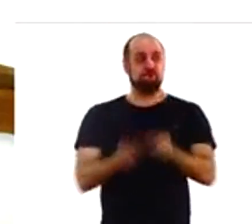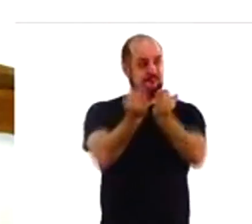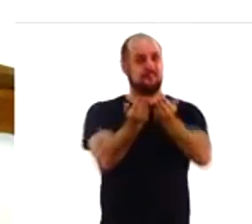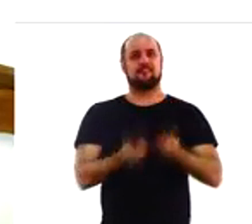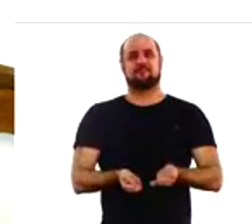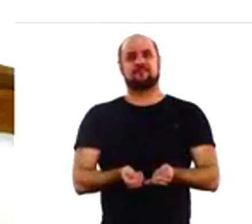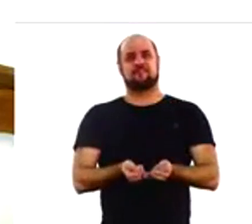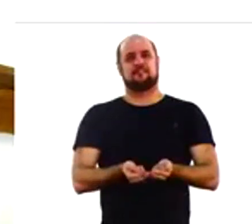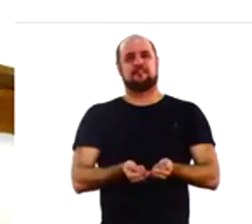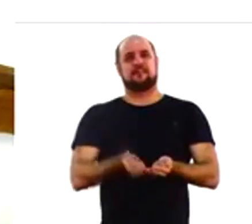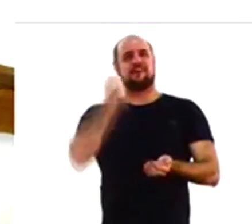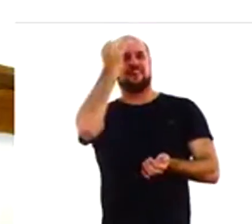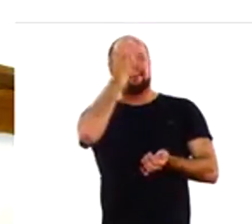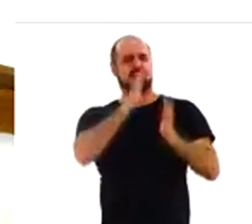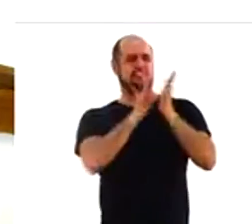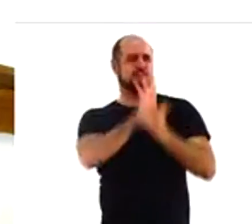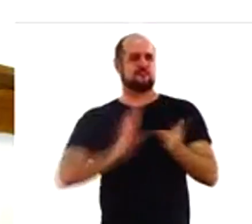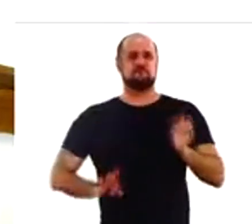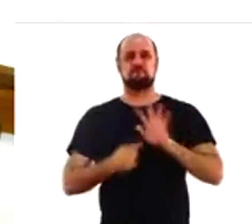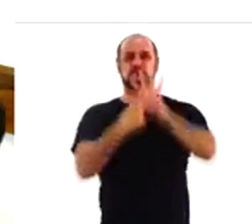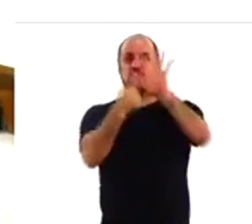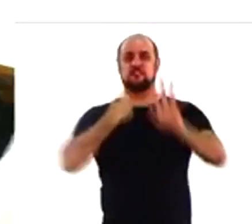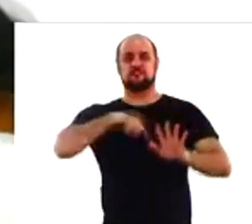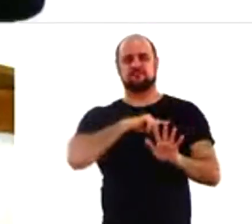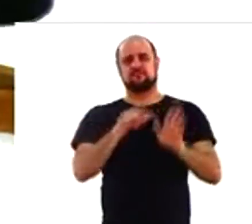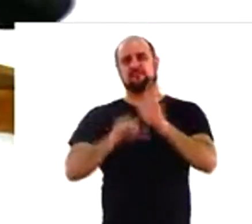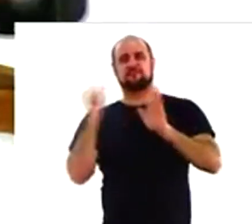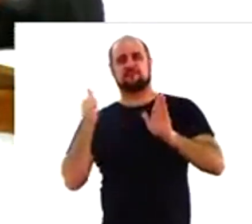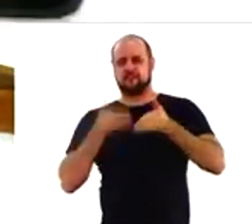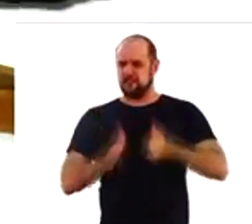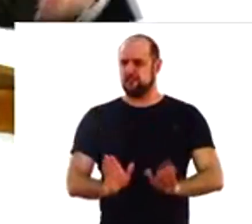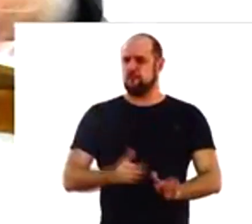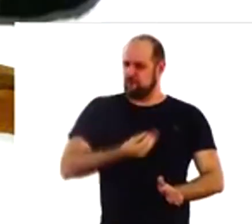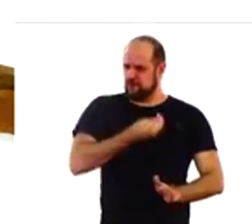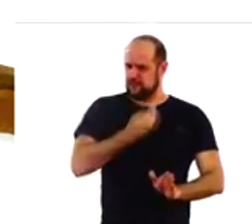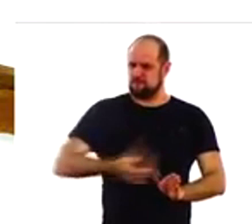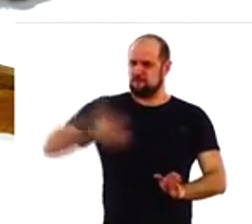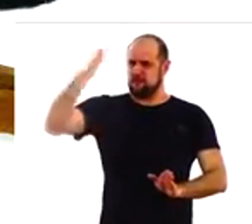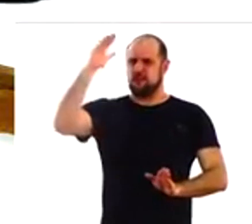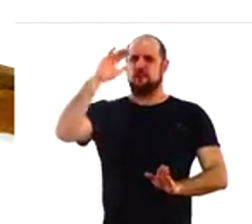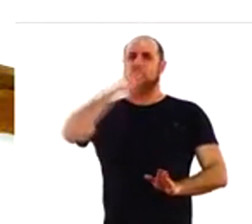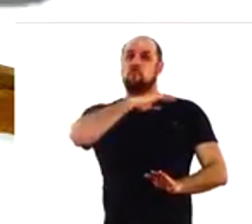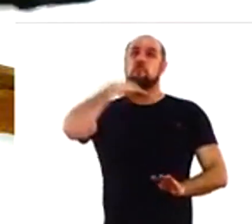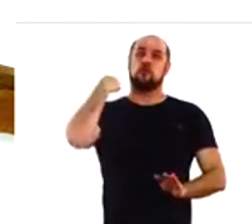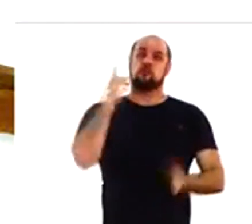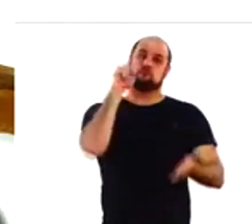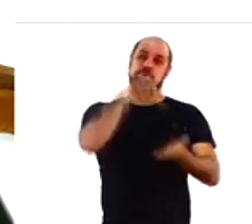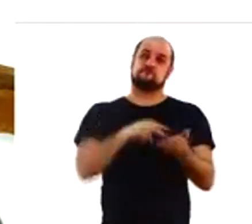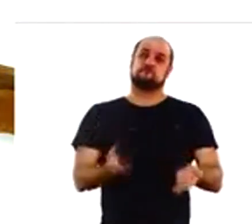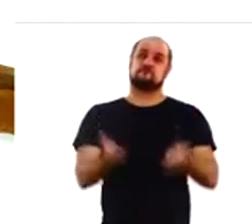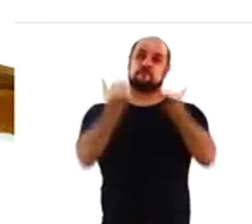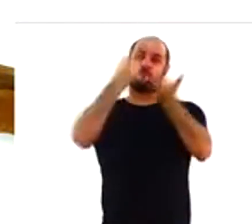na manifestação da graça, Cristo Jesus, na primeira vinda, nascimento, ministério, morte,